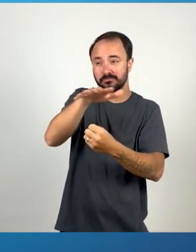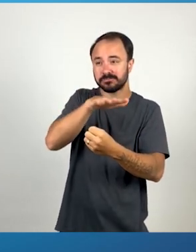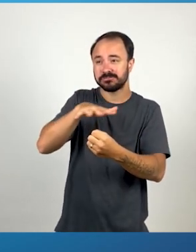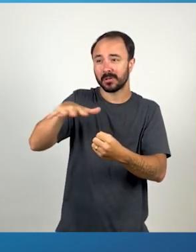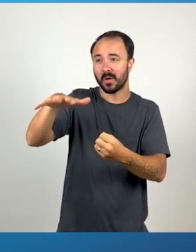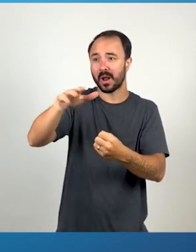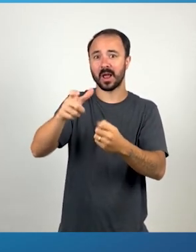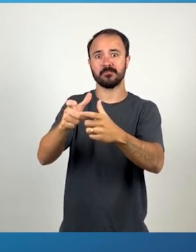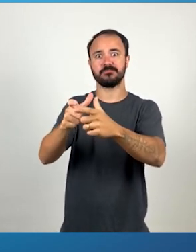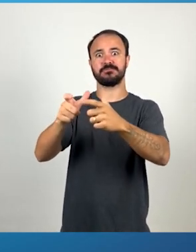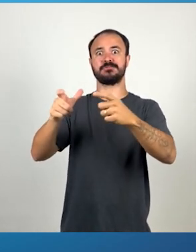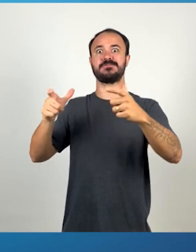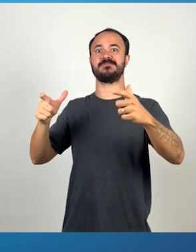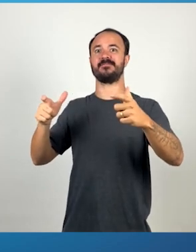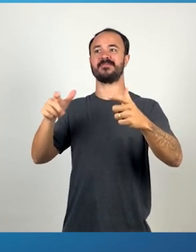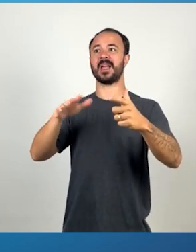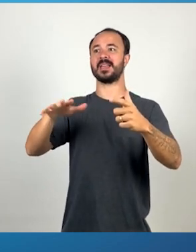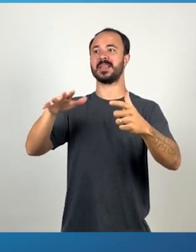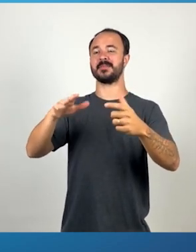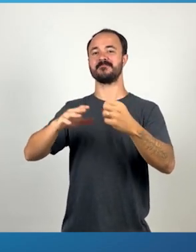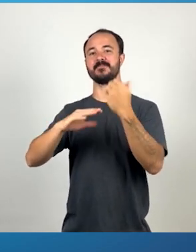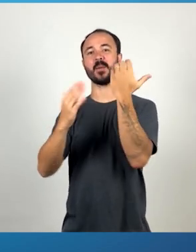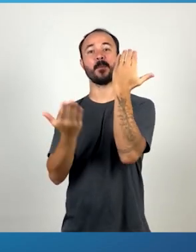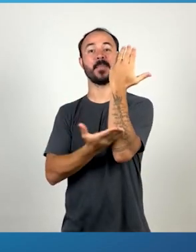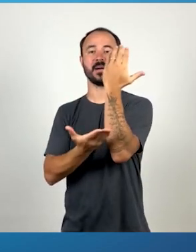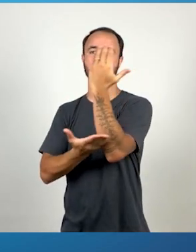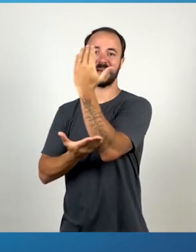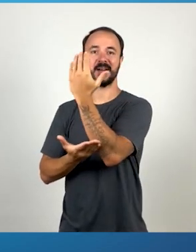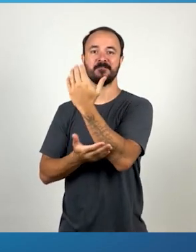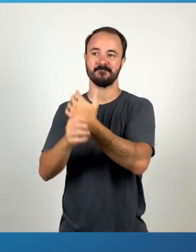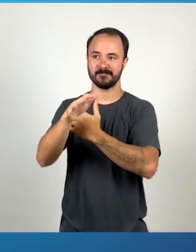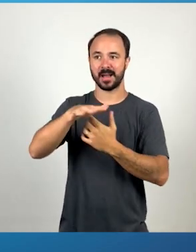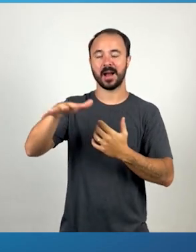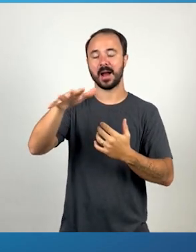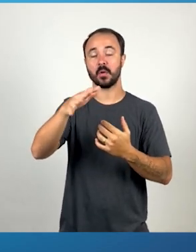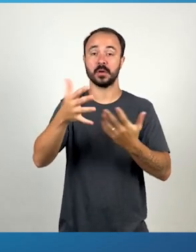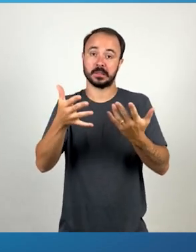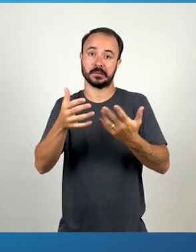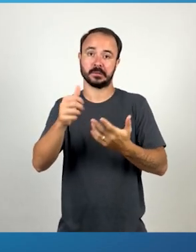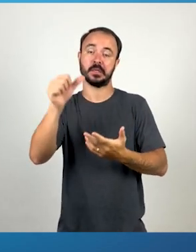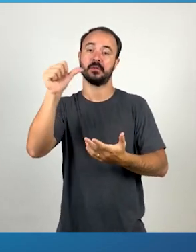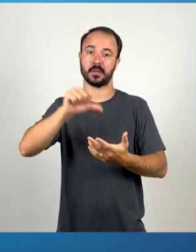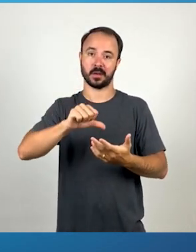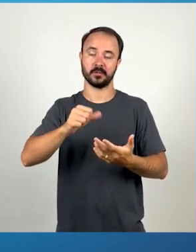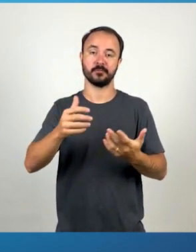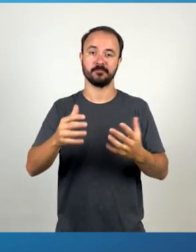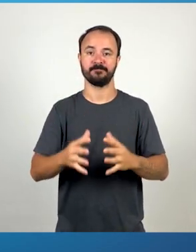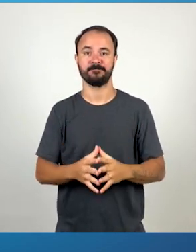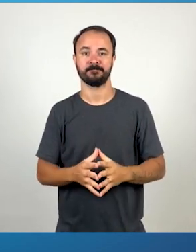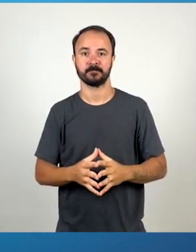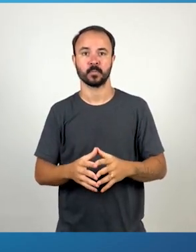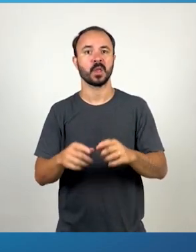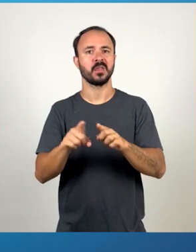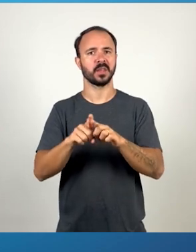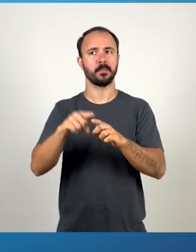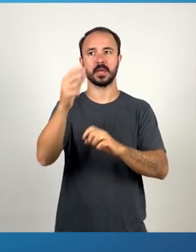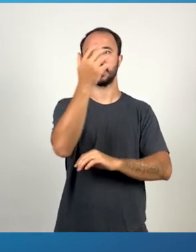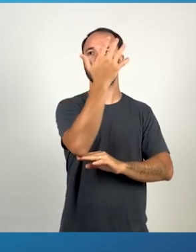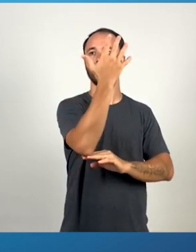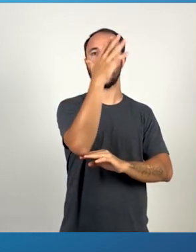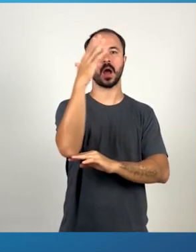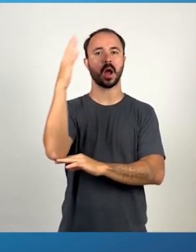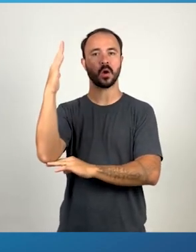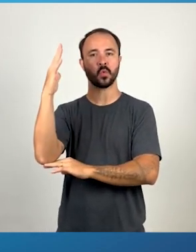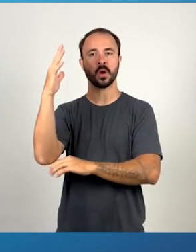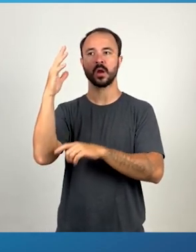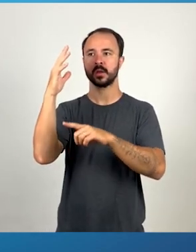ecossistema. Então, isso é um ponto negativo aí das usinas hidrelétricas. Além disso, a vegetação submersa em